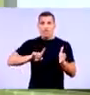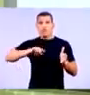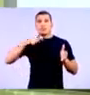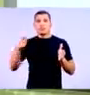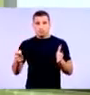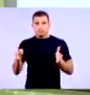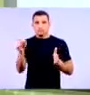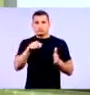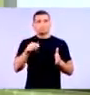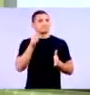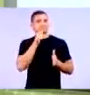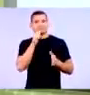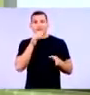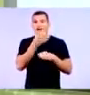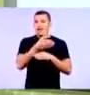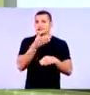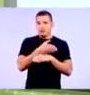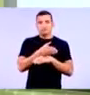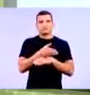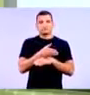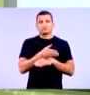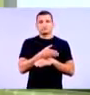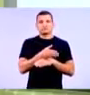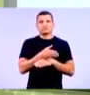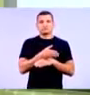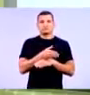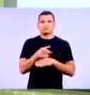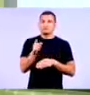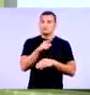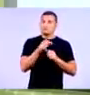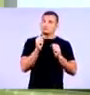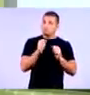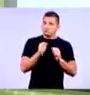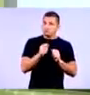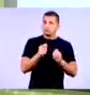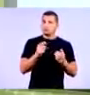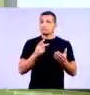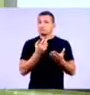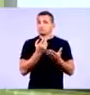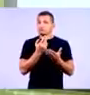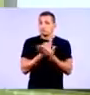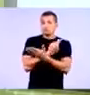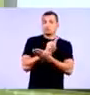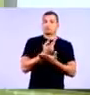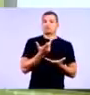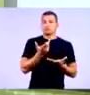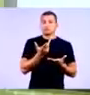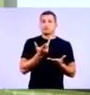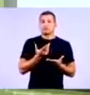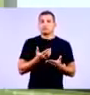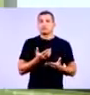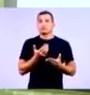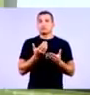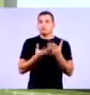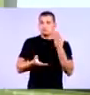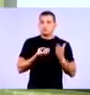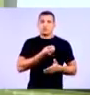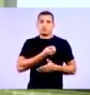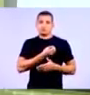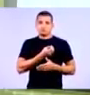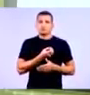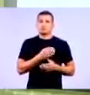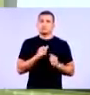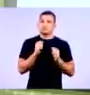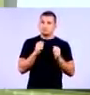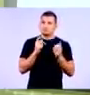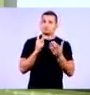mais acesso à postagem naquele procedimento. E aí, vocês correm o risco de ficar sem avaliação da disciplina. Portanto, vocês